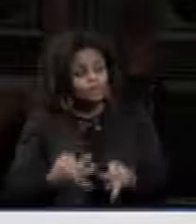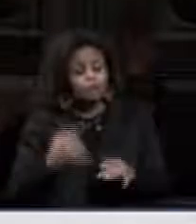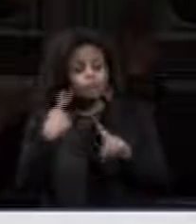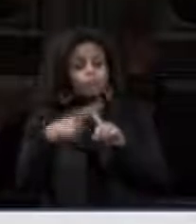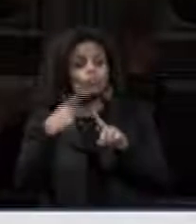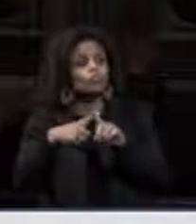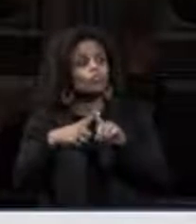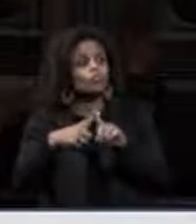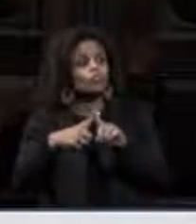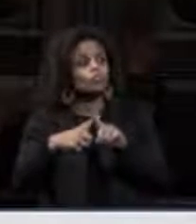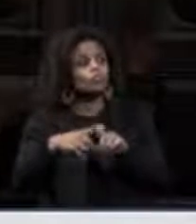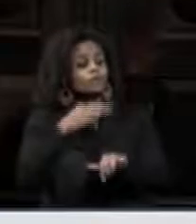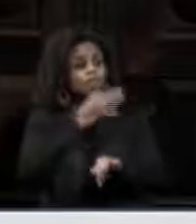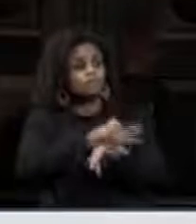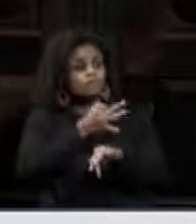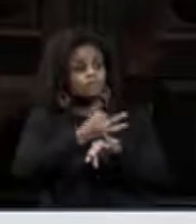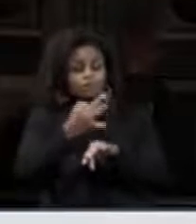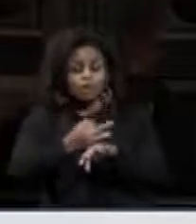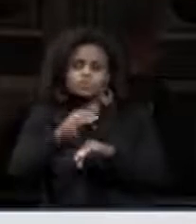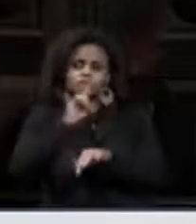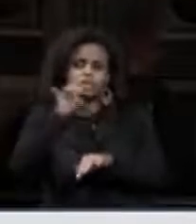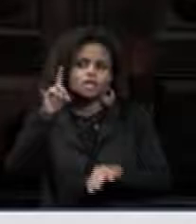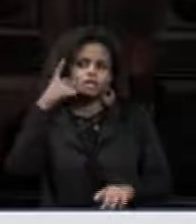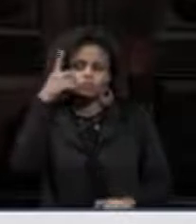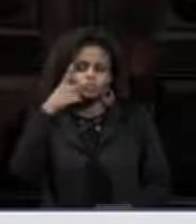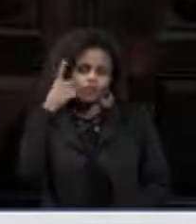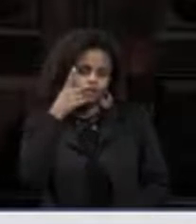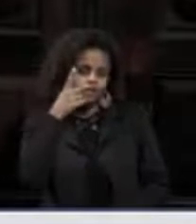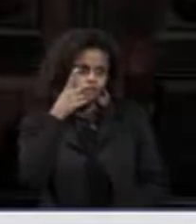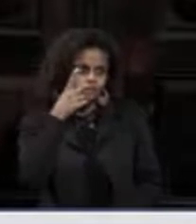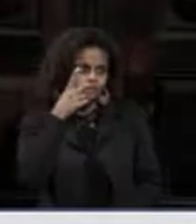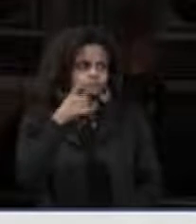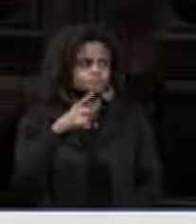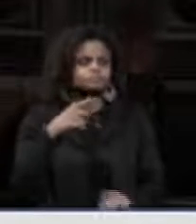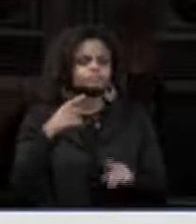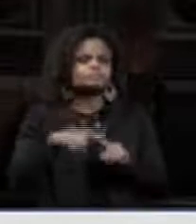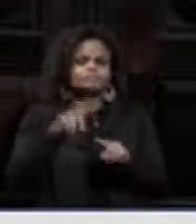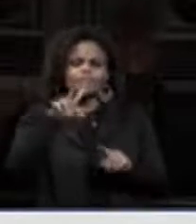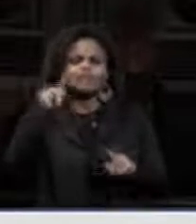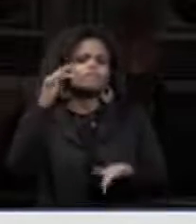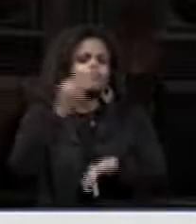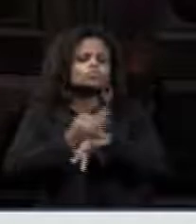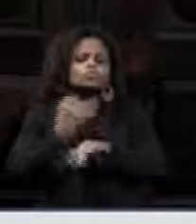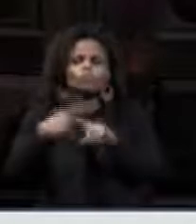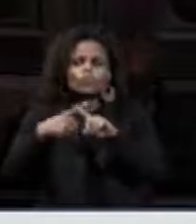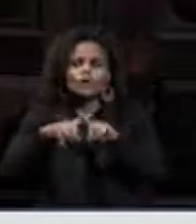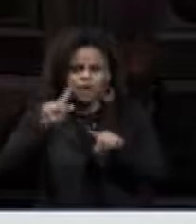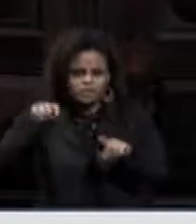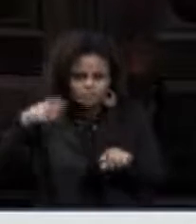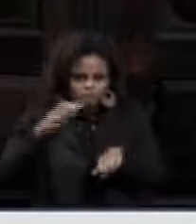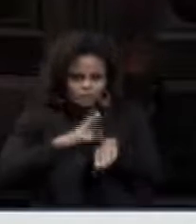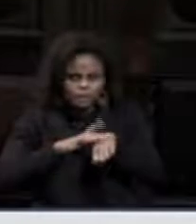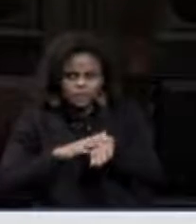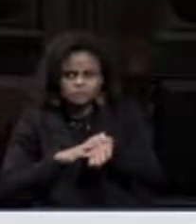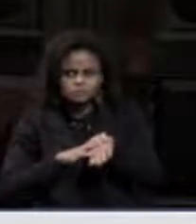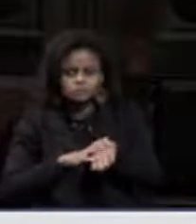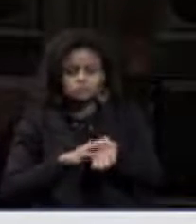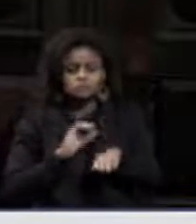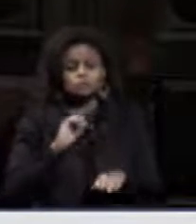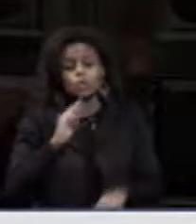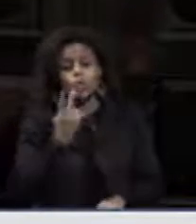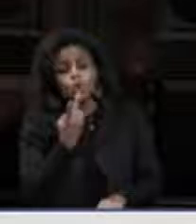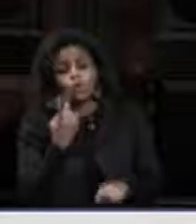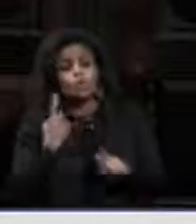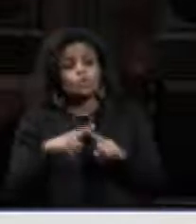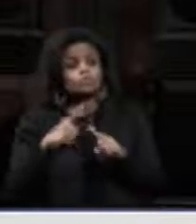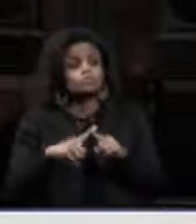faltas, por que elas acontecem, se é por motivo de doença, se é por motivo de luto, ou